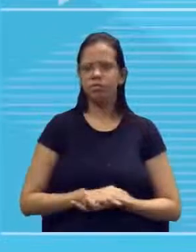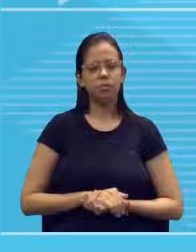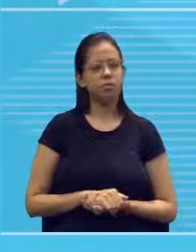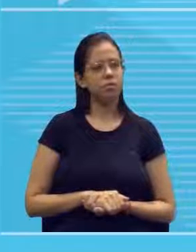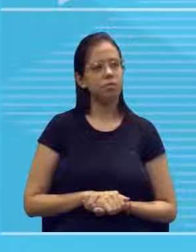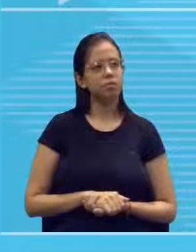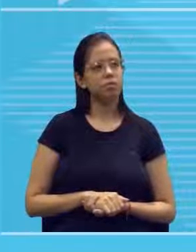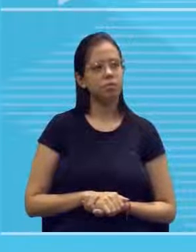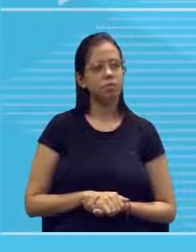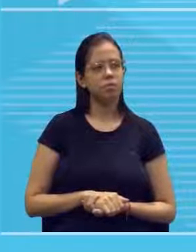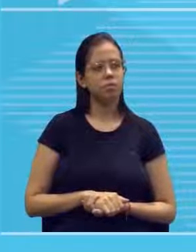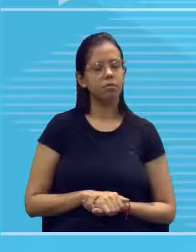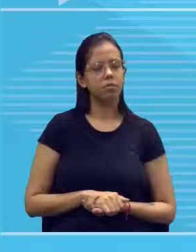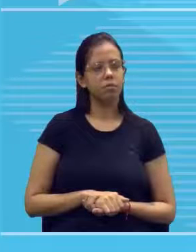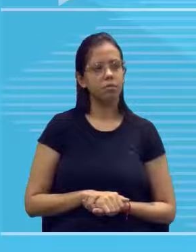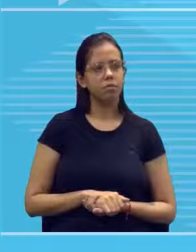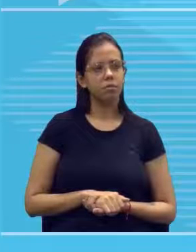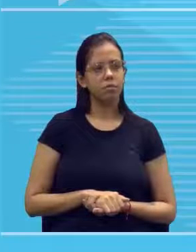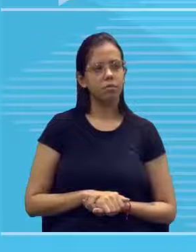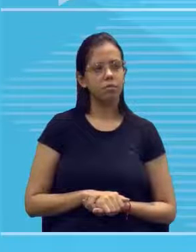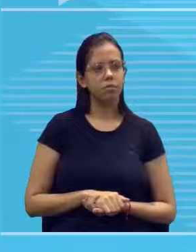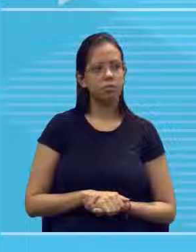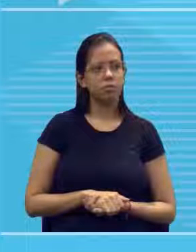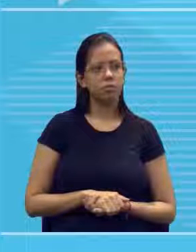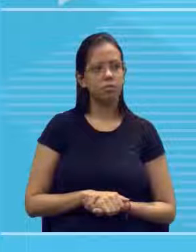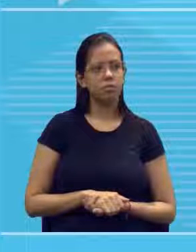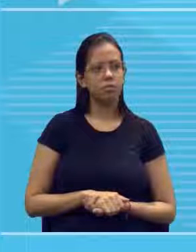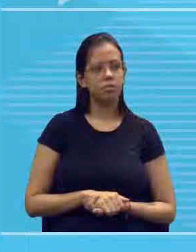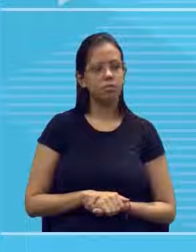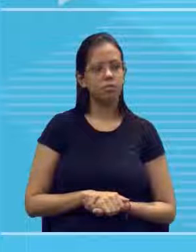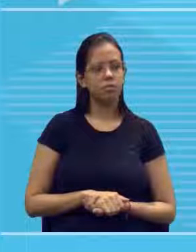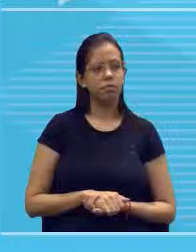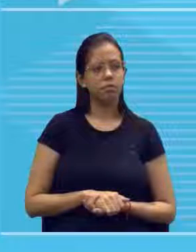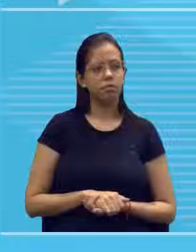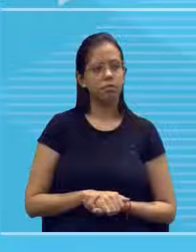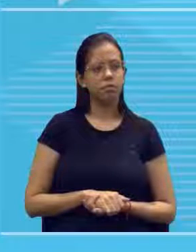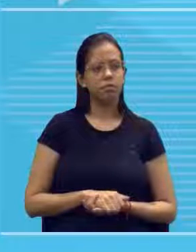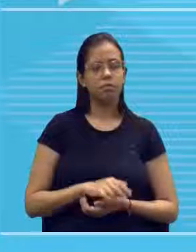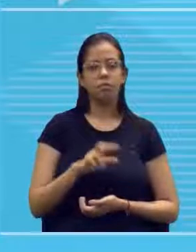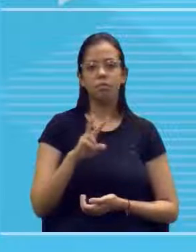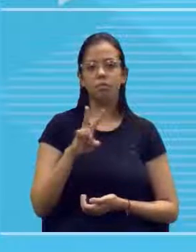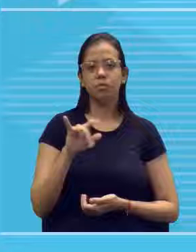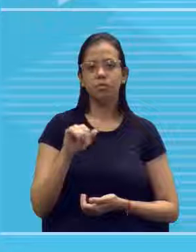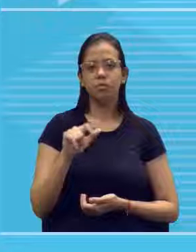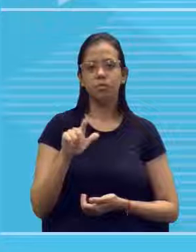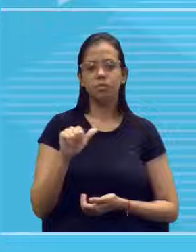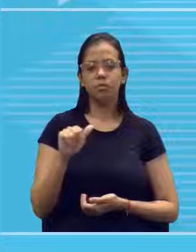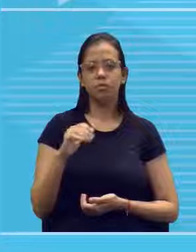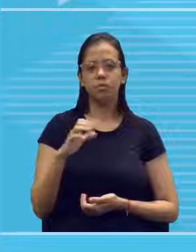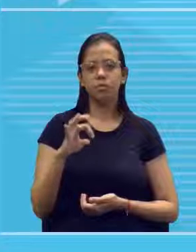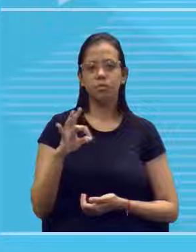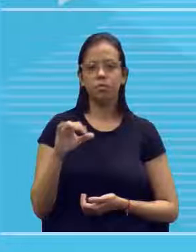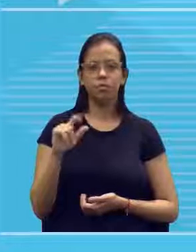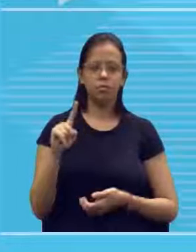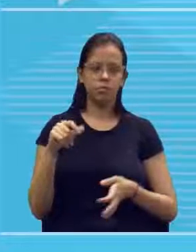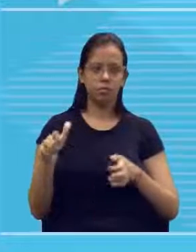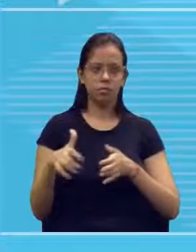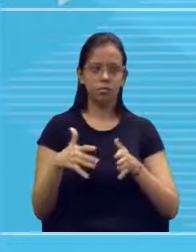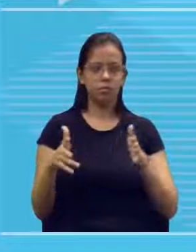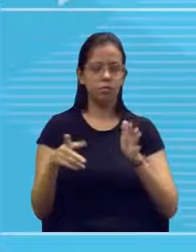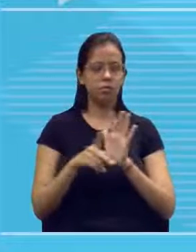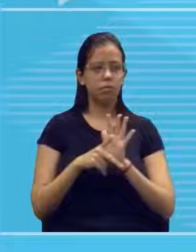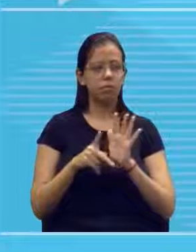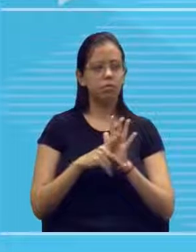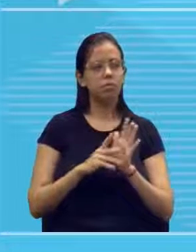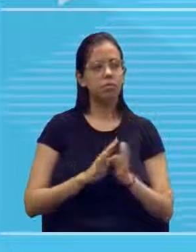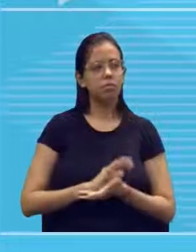e com a constelação da Anta e a Via Láctea seria o caminho da Anta né então aqui mais